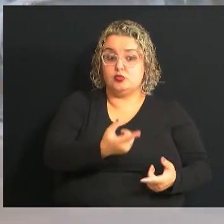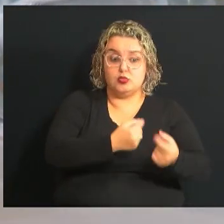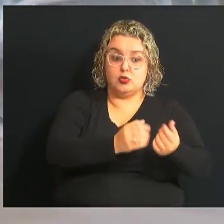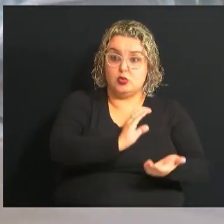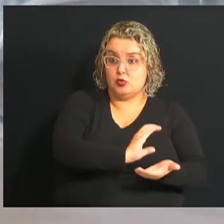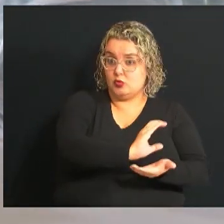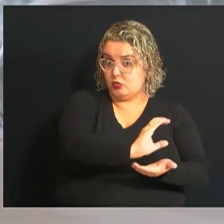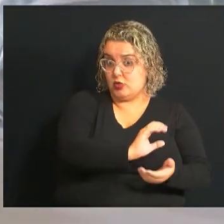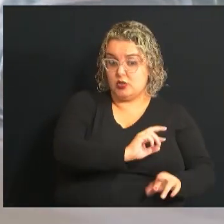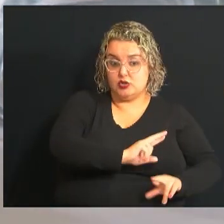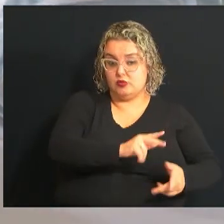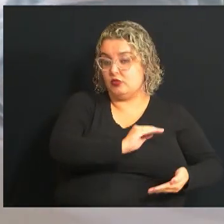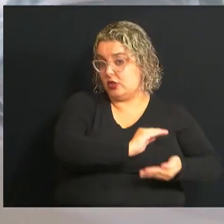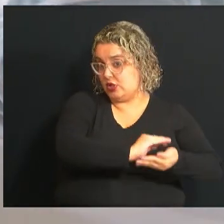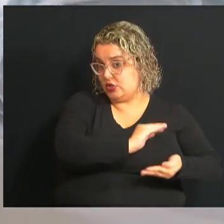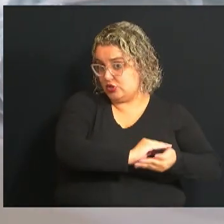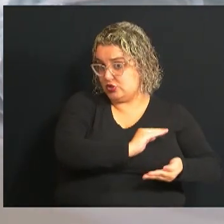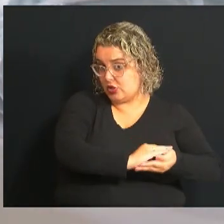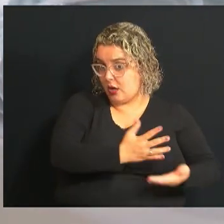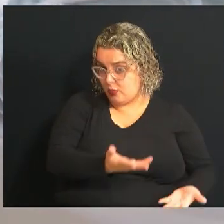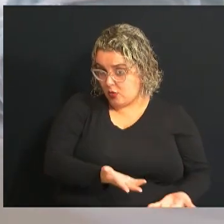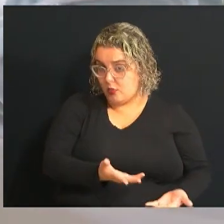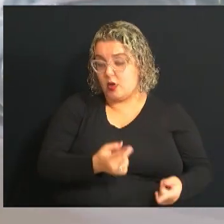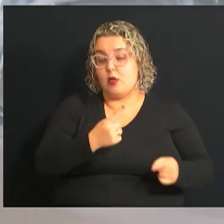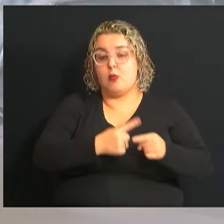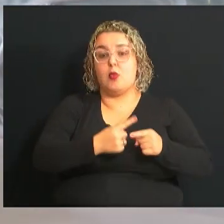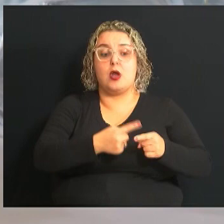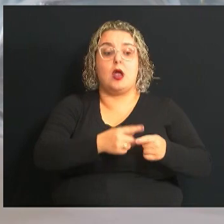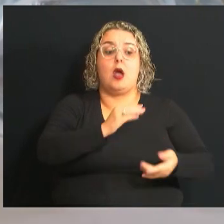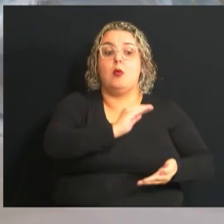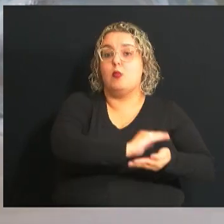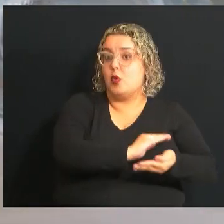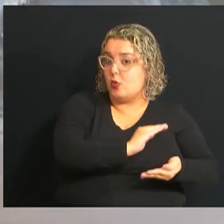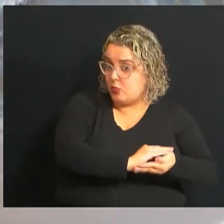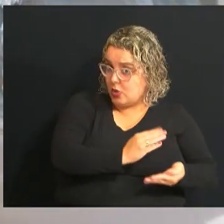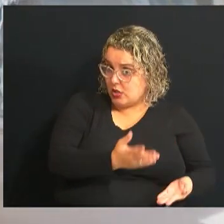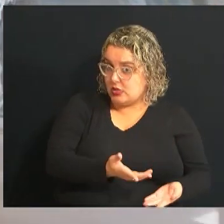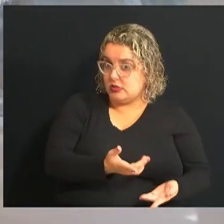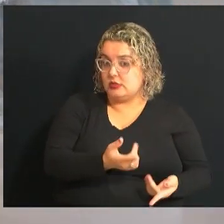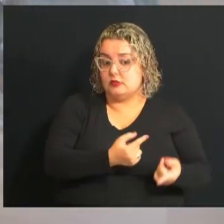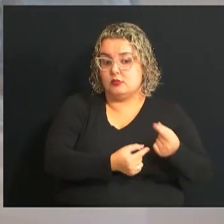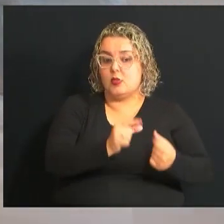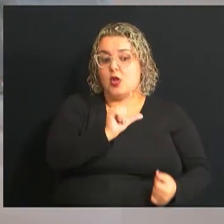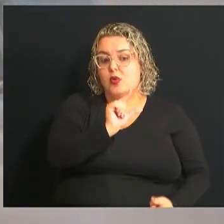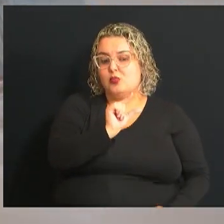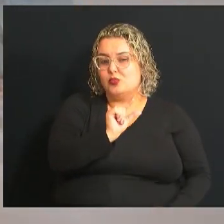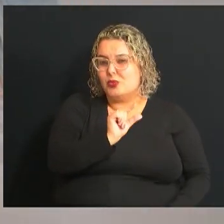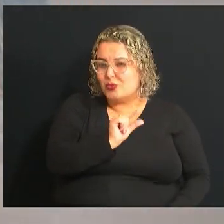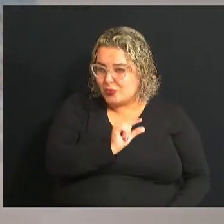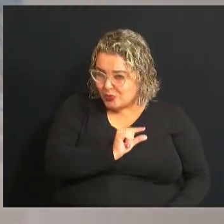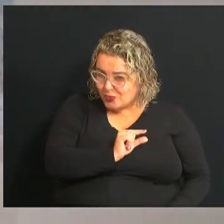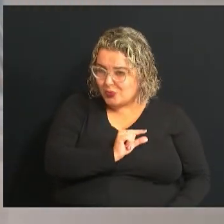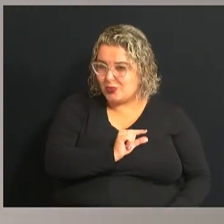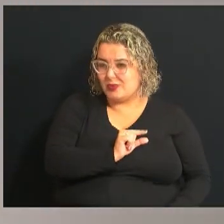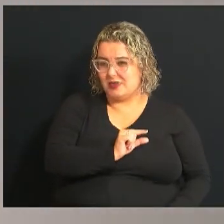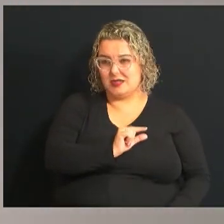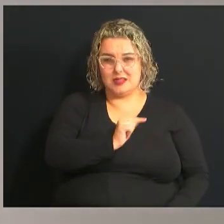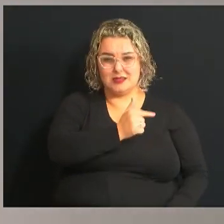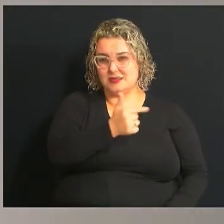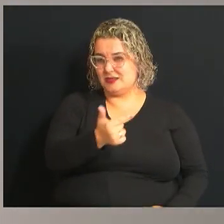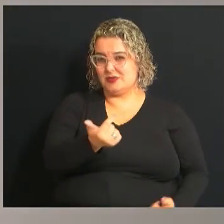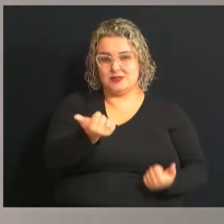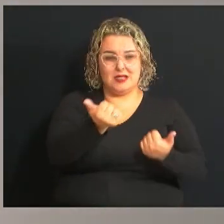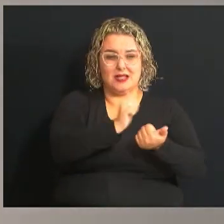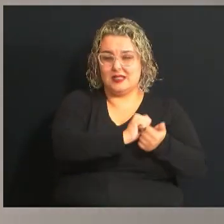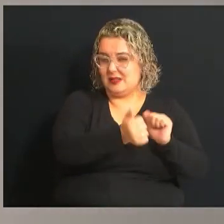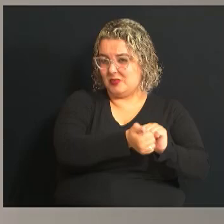diferente da poupança, porque a poupança ela é um rendimento que às vezes não repõe nem a inflação,